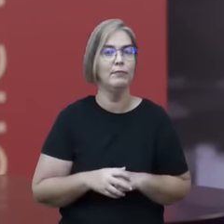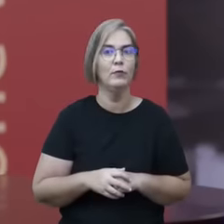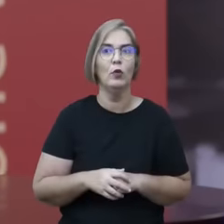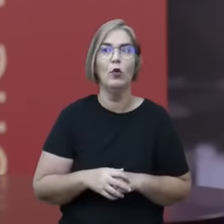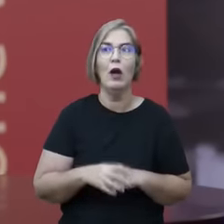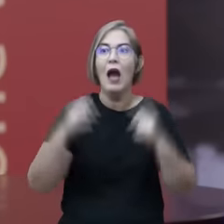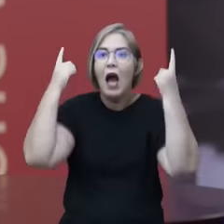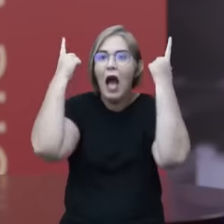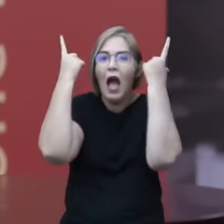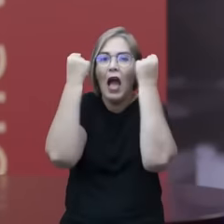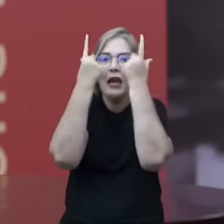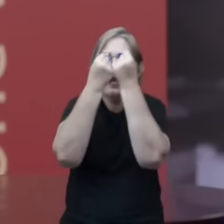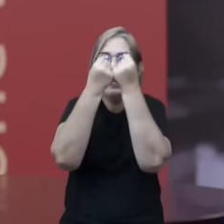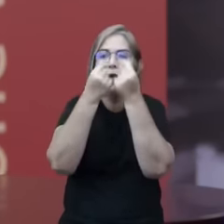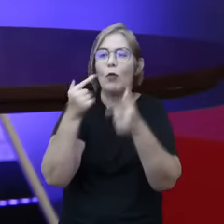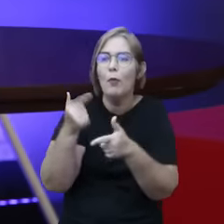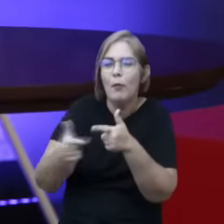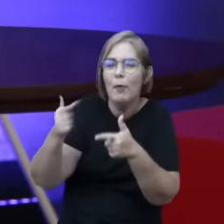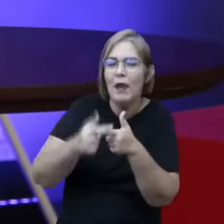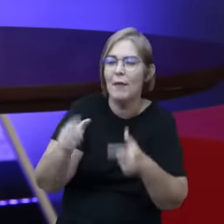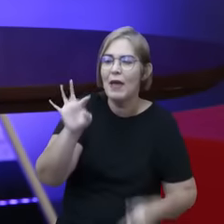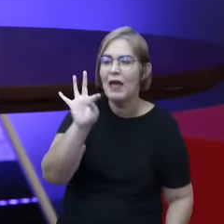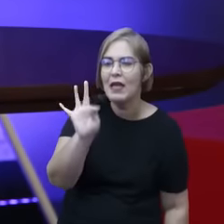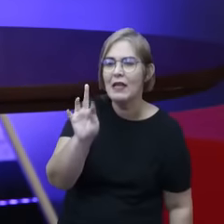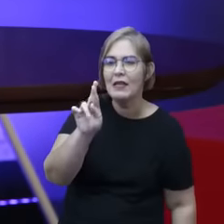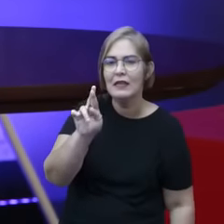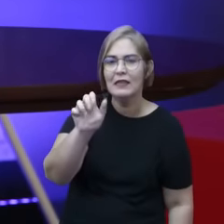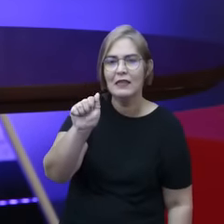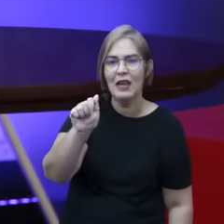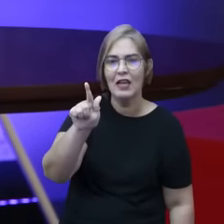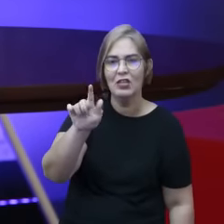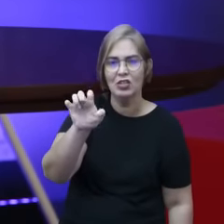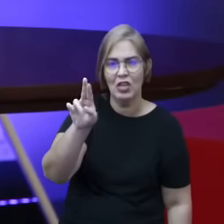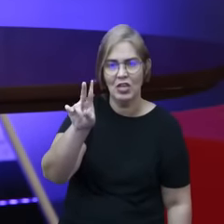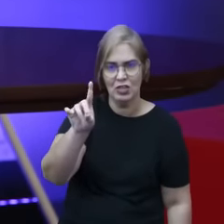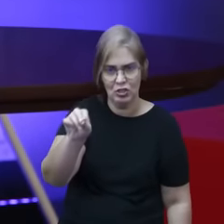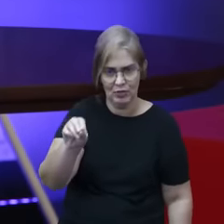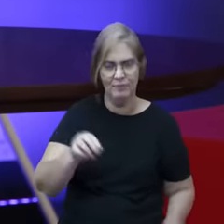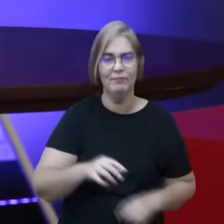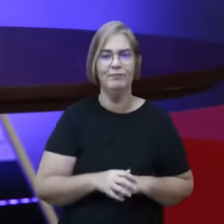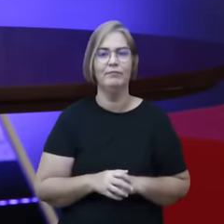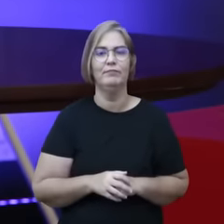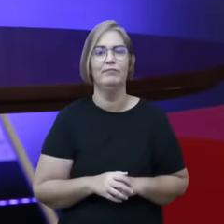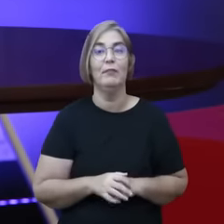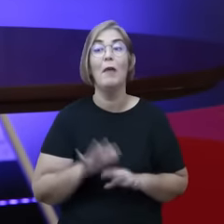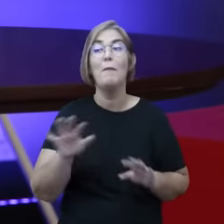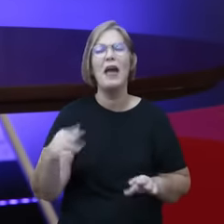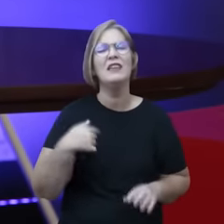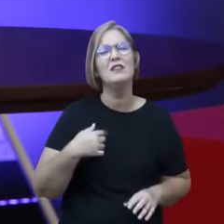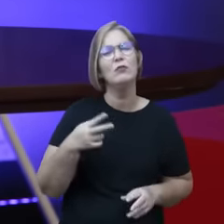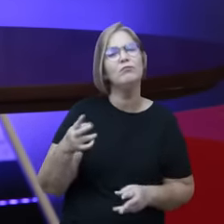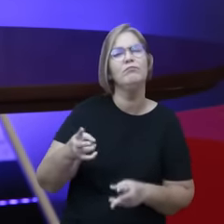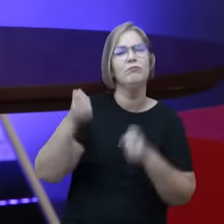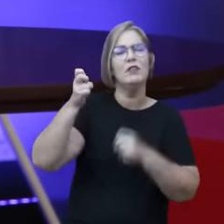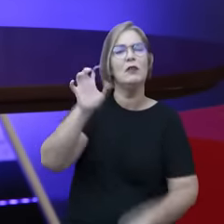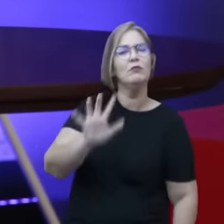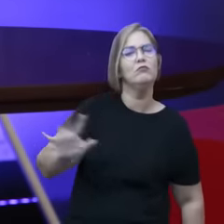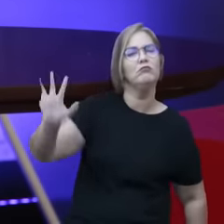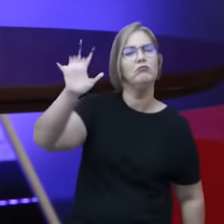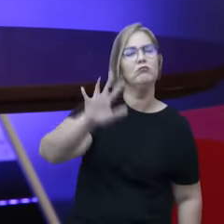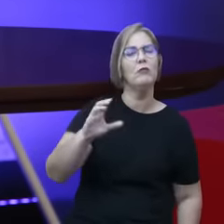trágica, né? Só que claro, qual é a diferença? Eu eu acredito que o CAMI retoma essa